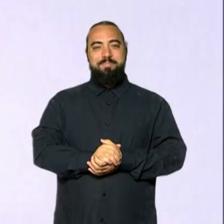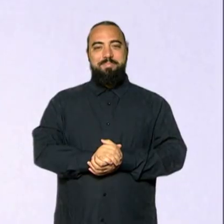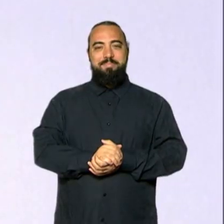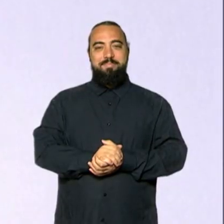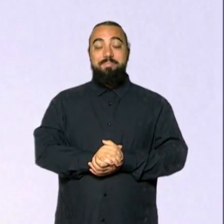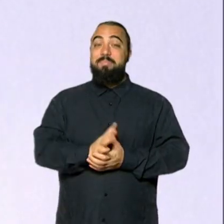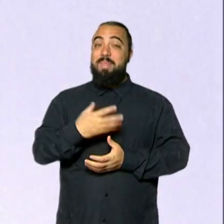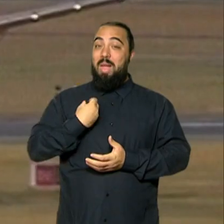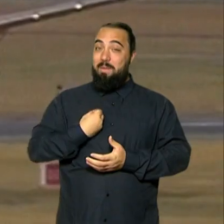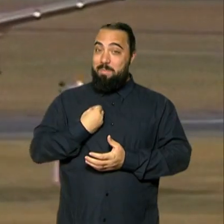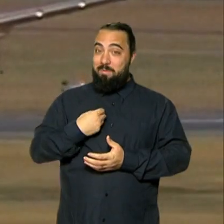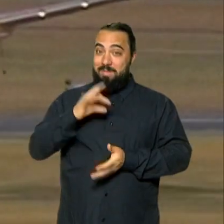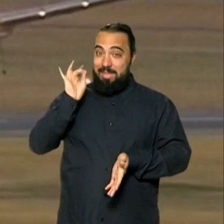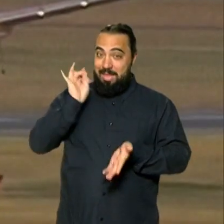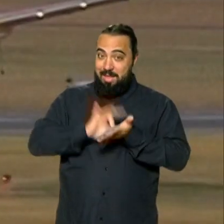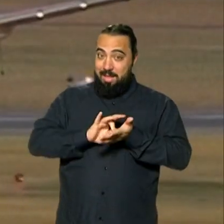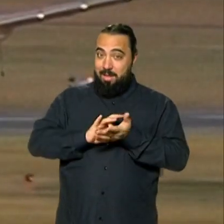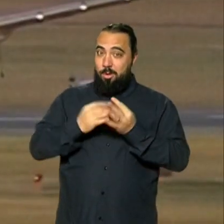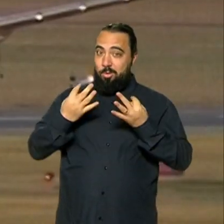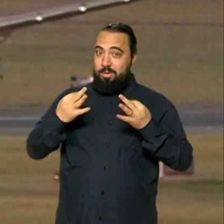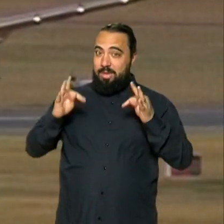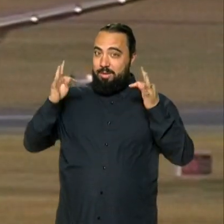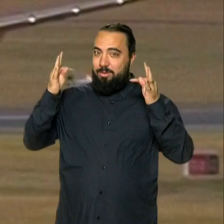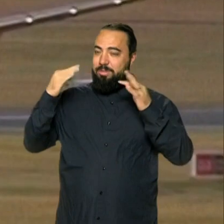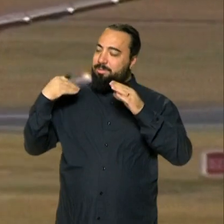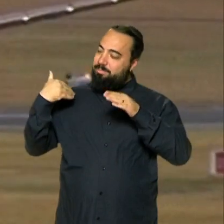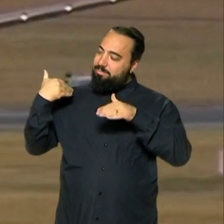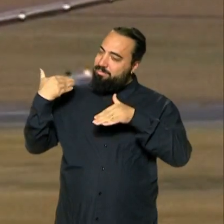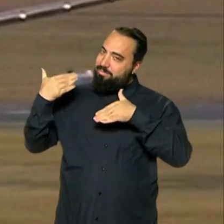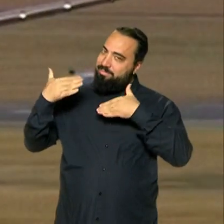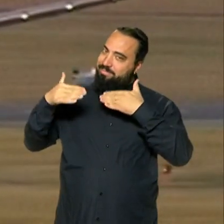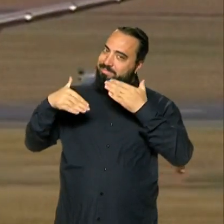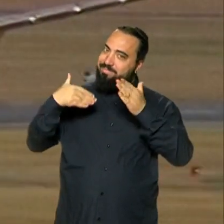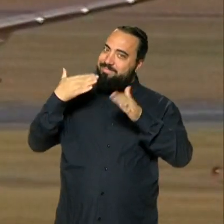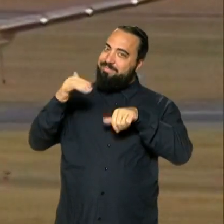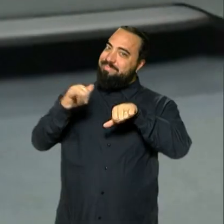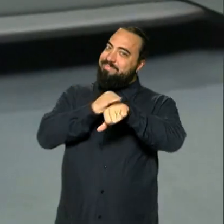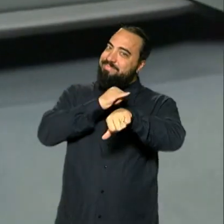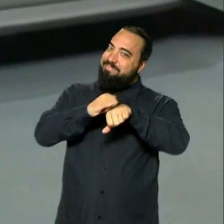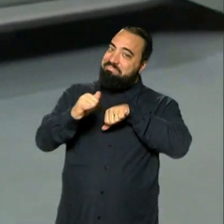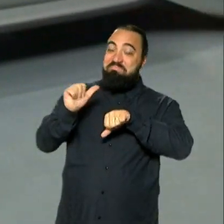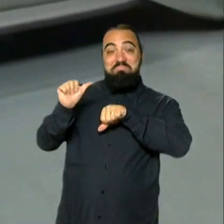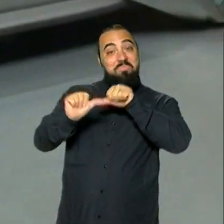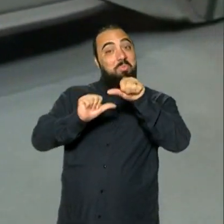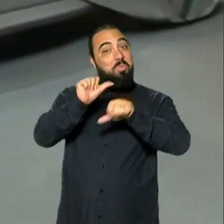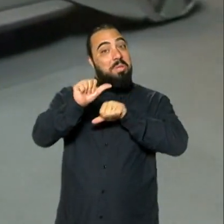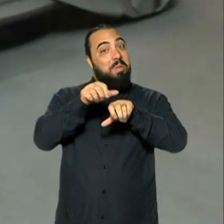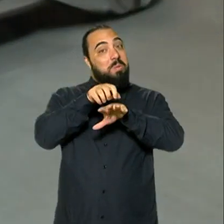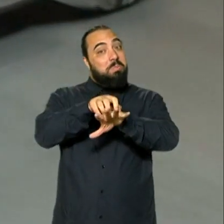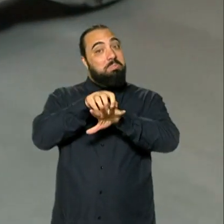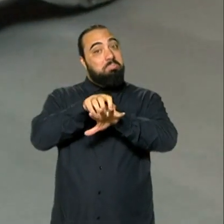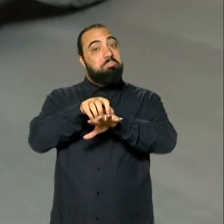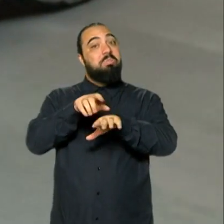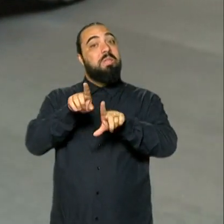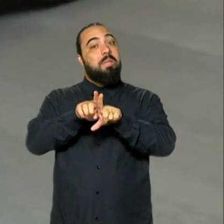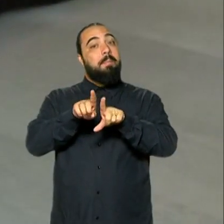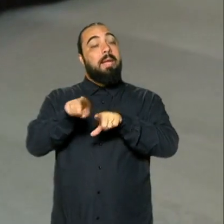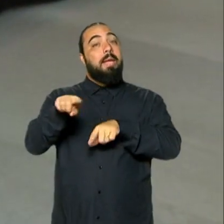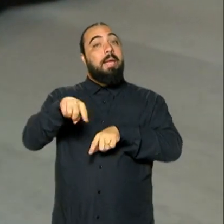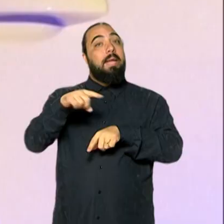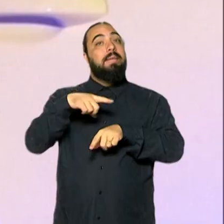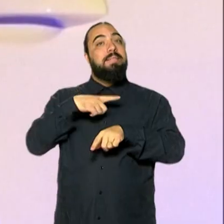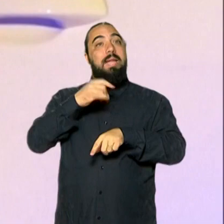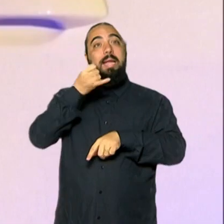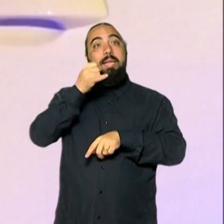Na vida real, a tecnologia vem transformando a forma de locomoção e os transportes que utilizam energia